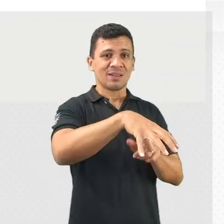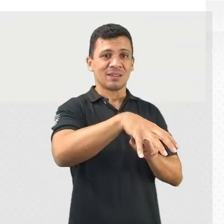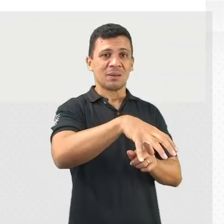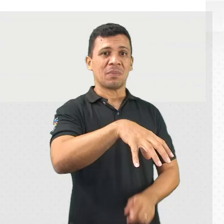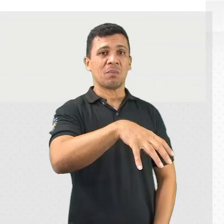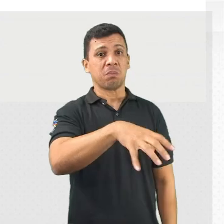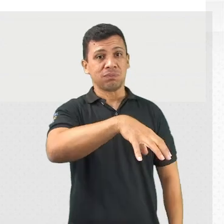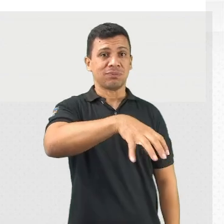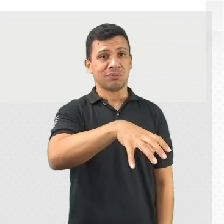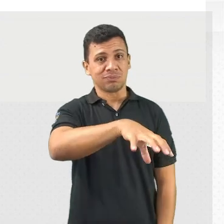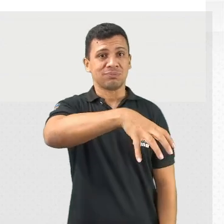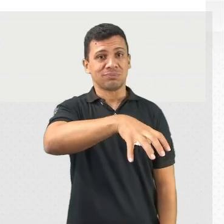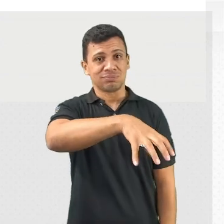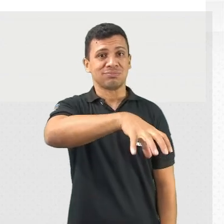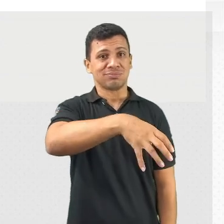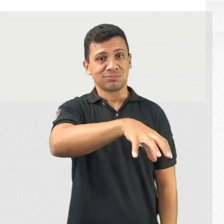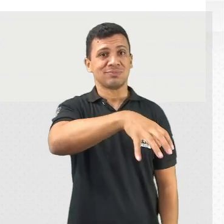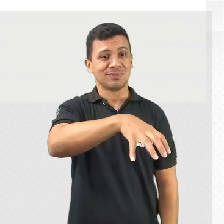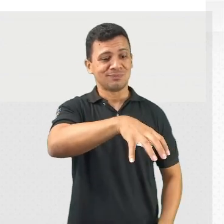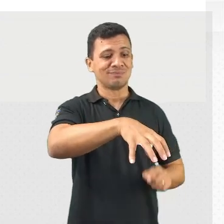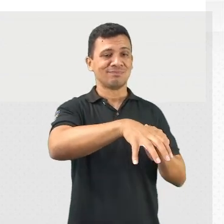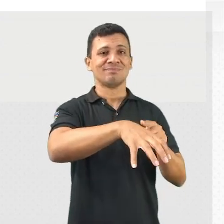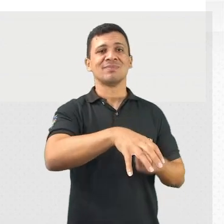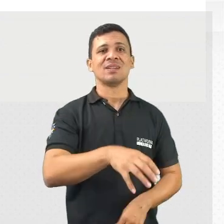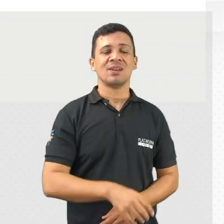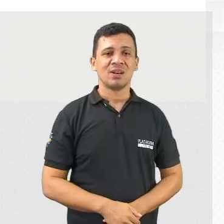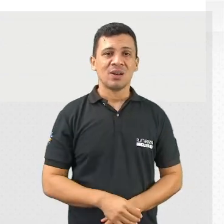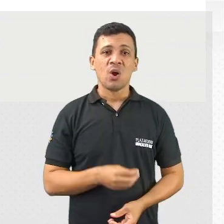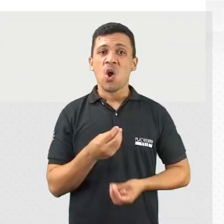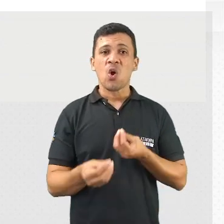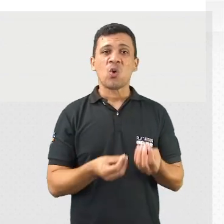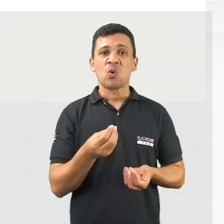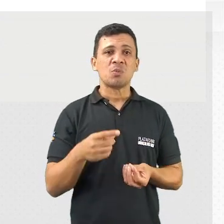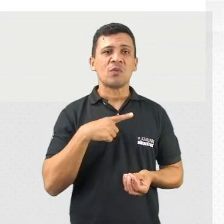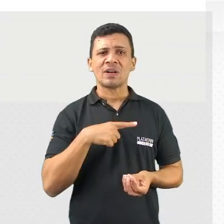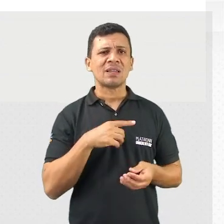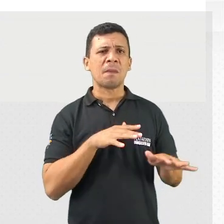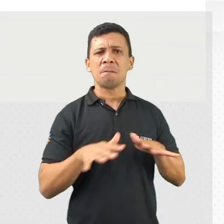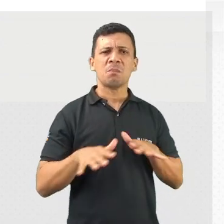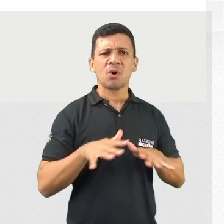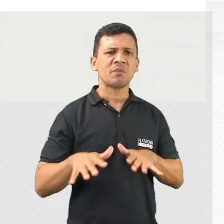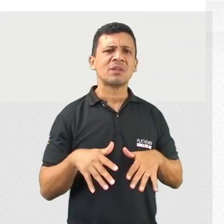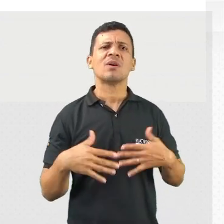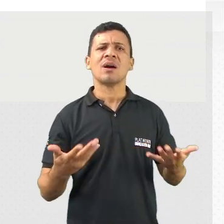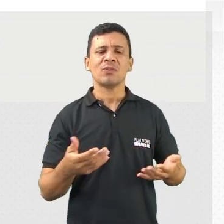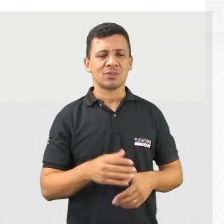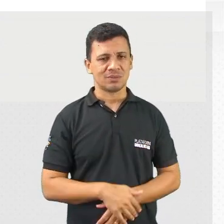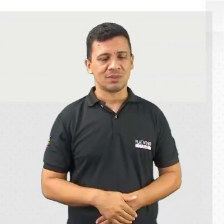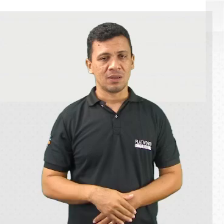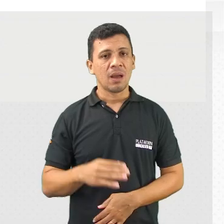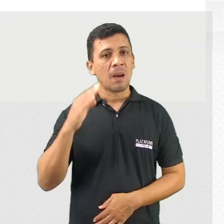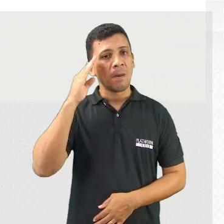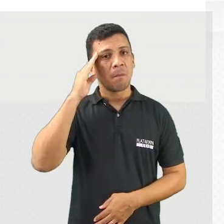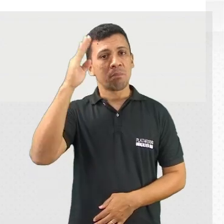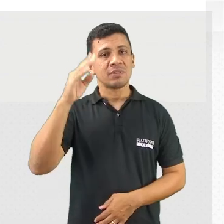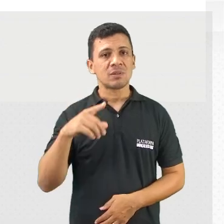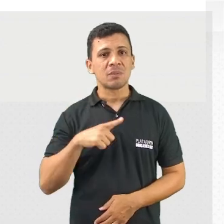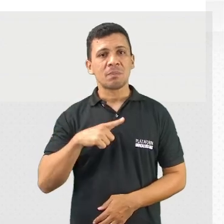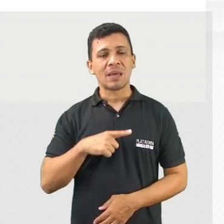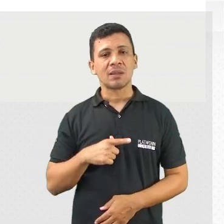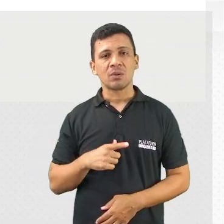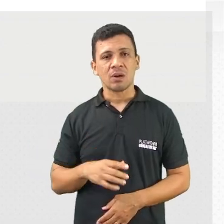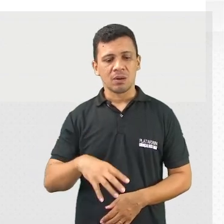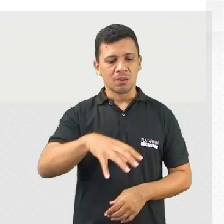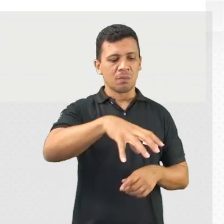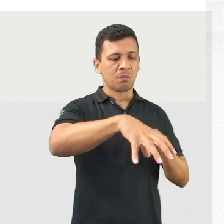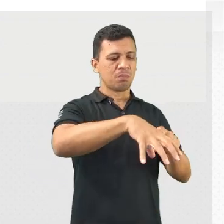tampa se movimenta. Ou seja, e onde é que tu vai ter muita movimentação? Principalmente na borda da